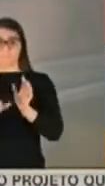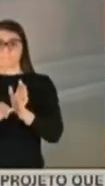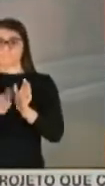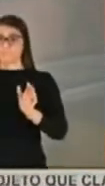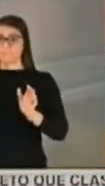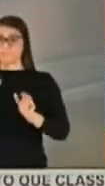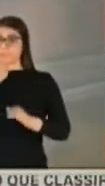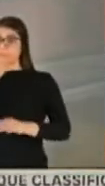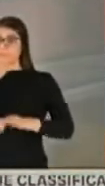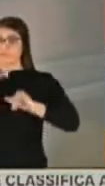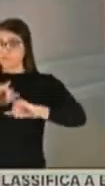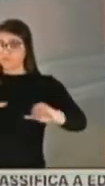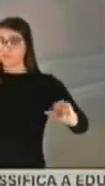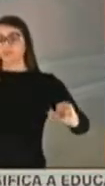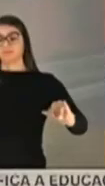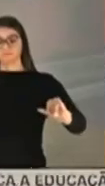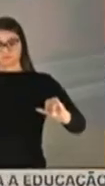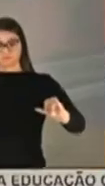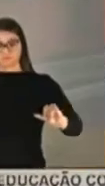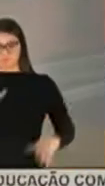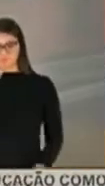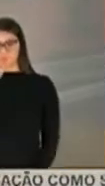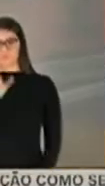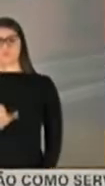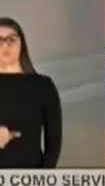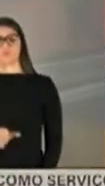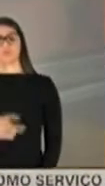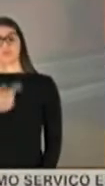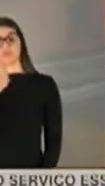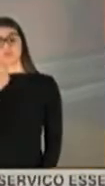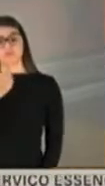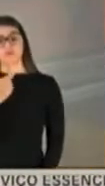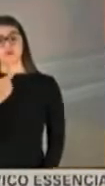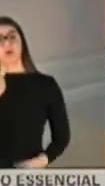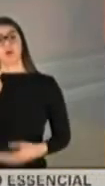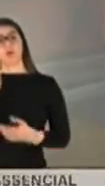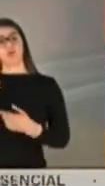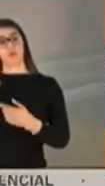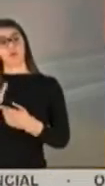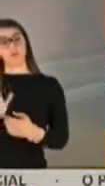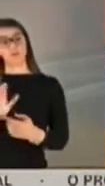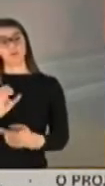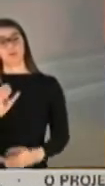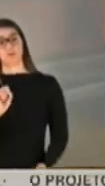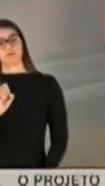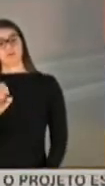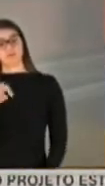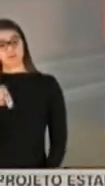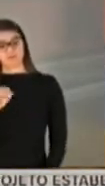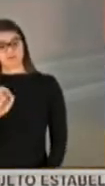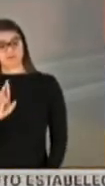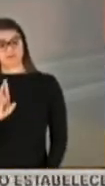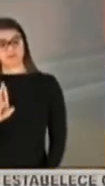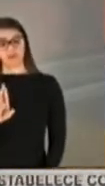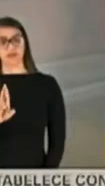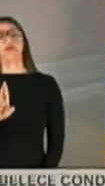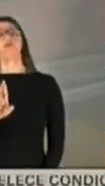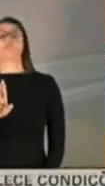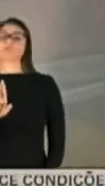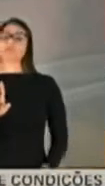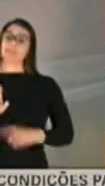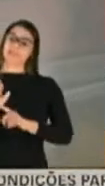dizer que Vossa Excelência falou que foi apresentado pela Senar e que a